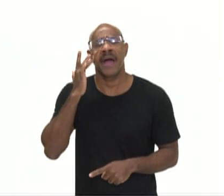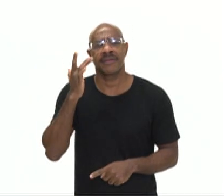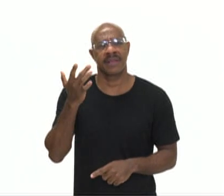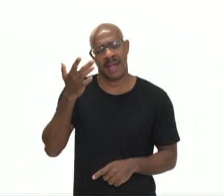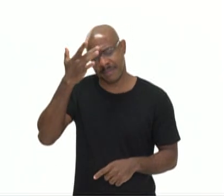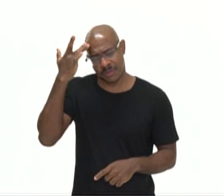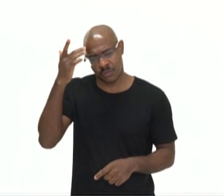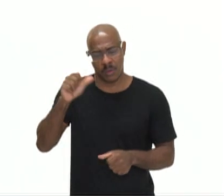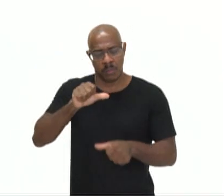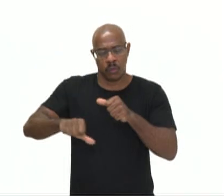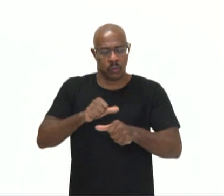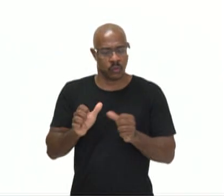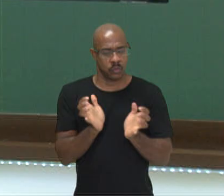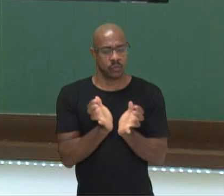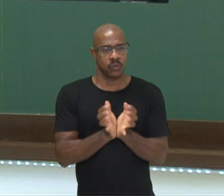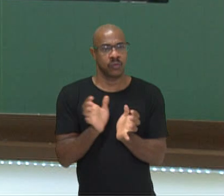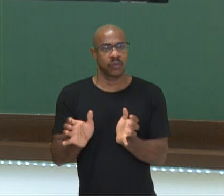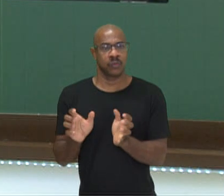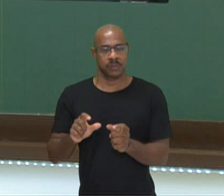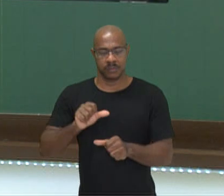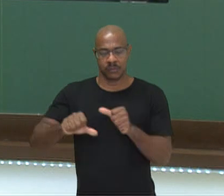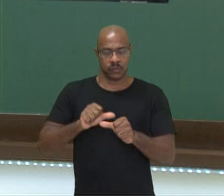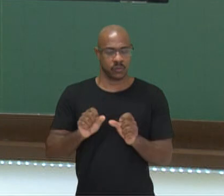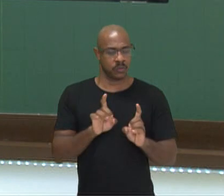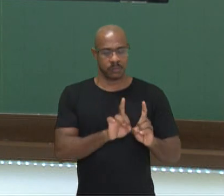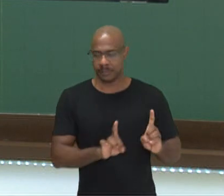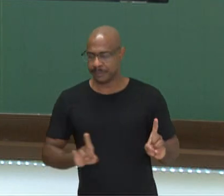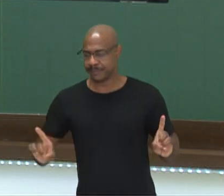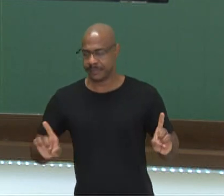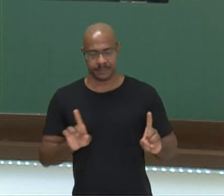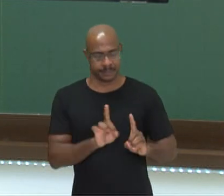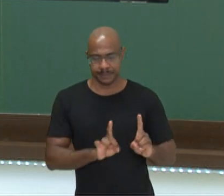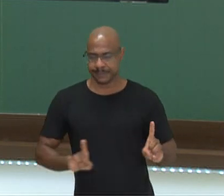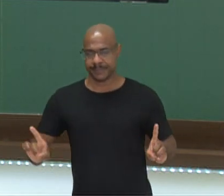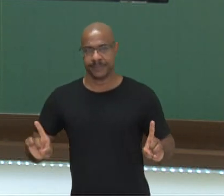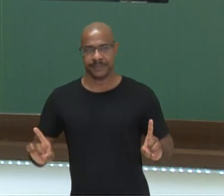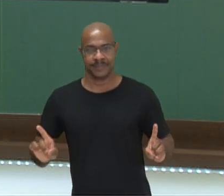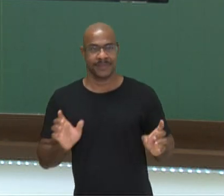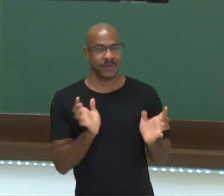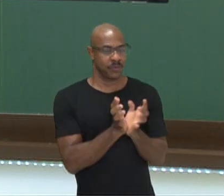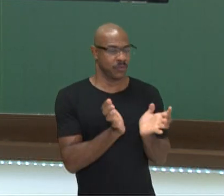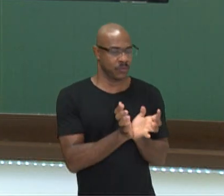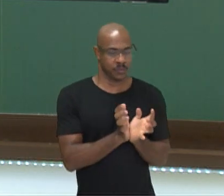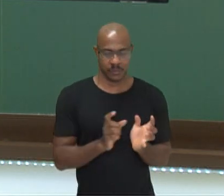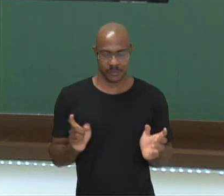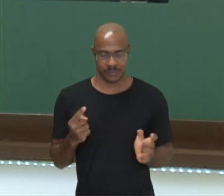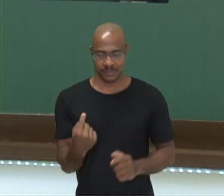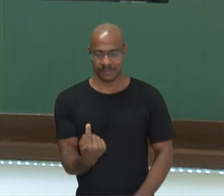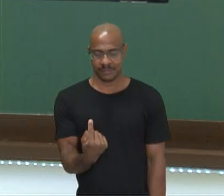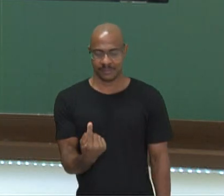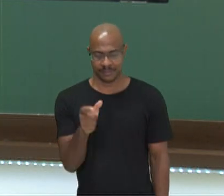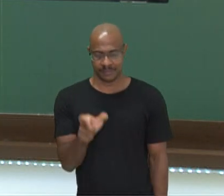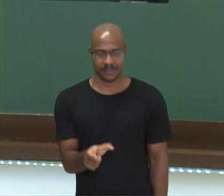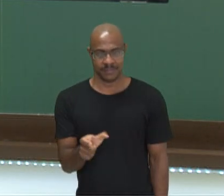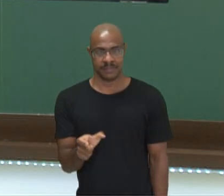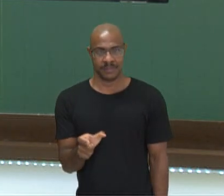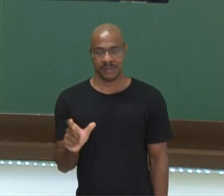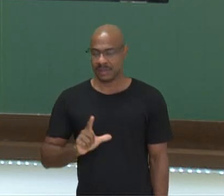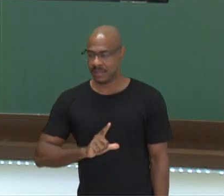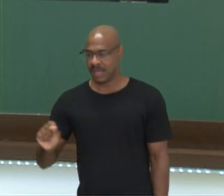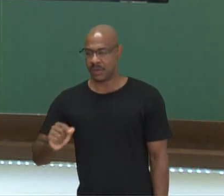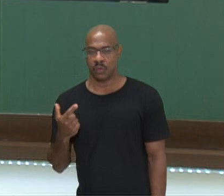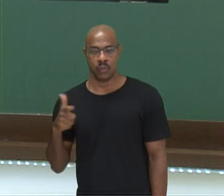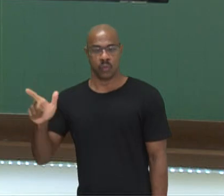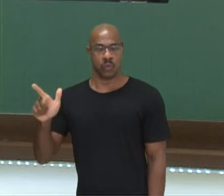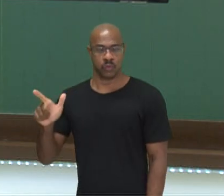foram mudando de lado? Nós percebemos isso. O grupo chegou junto com um personagem e saiu com outro personagem,